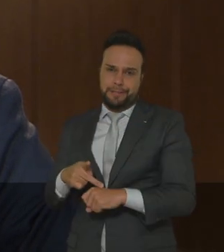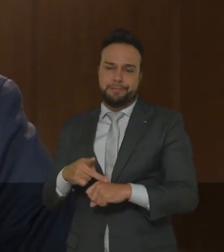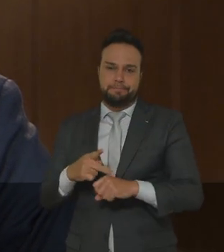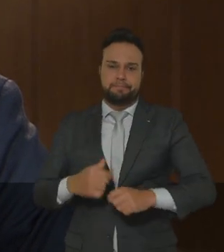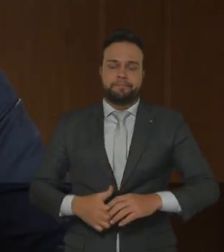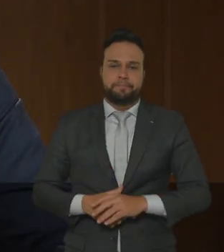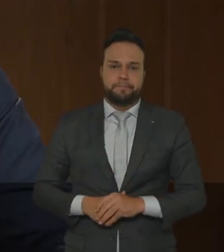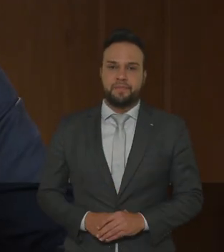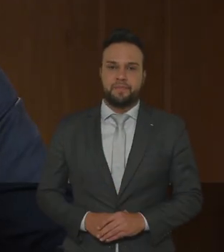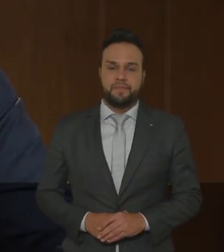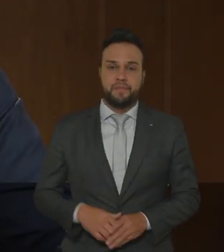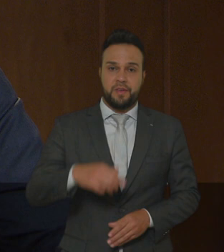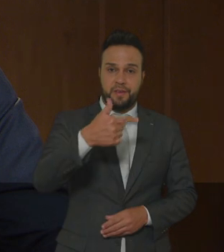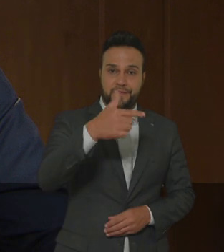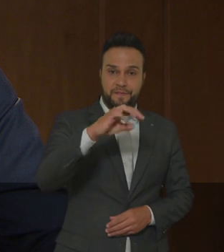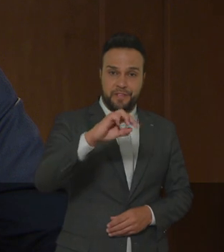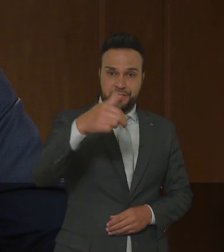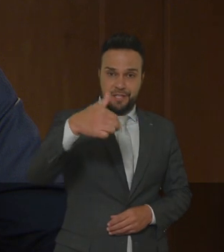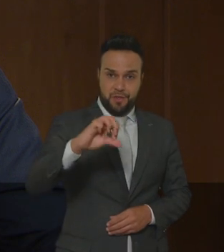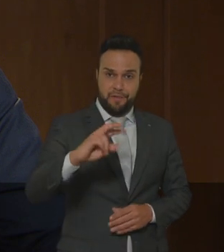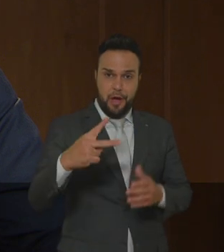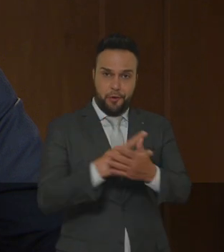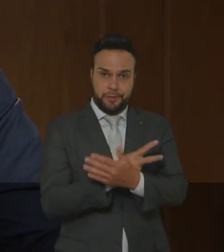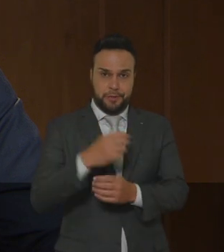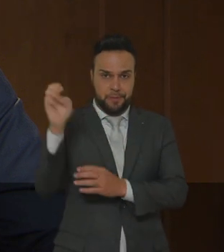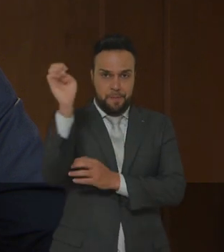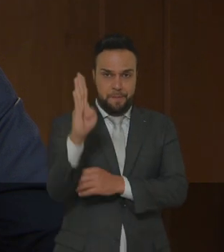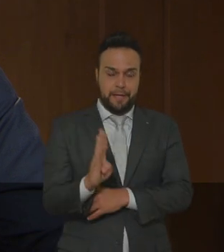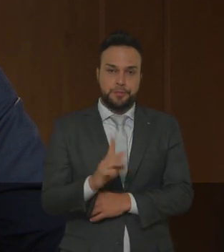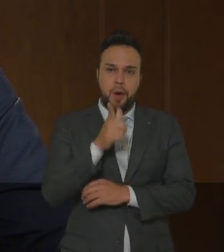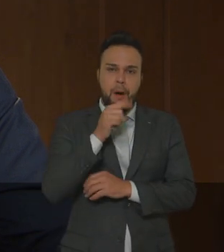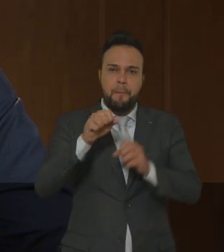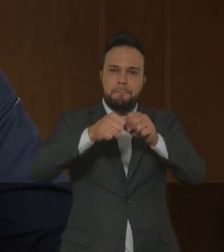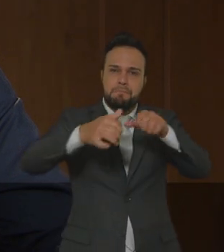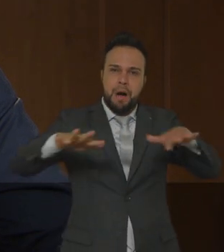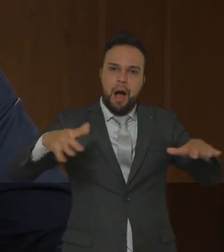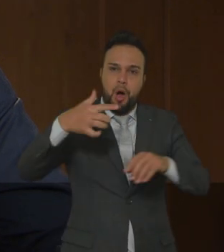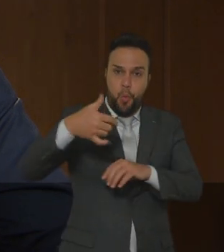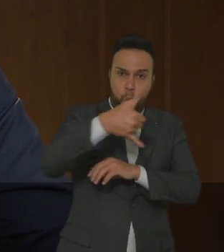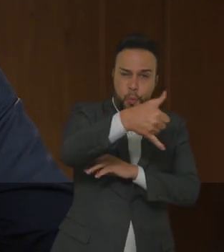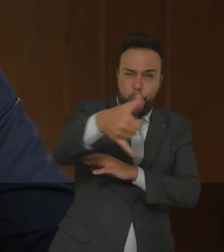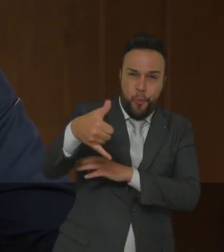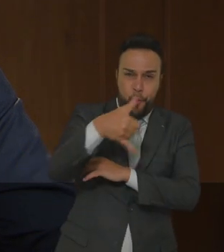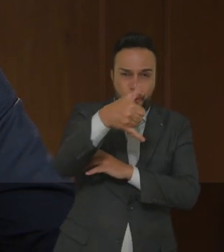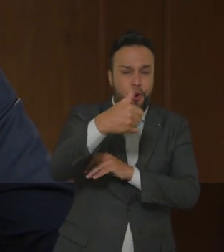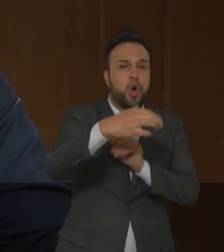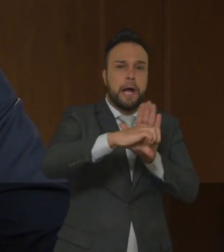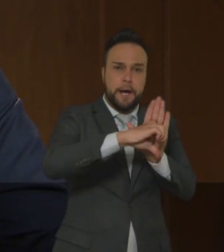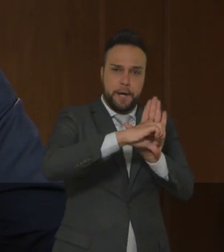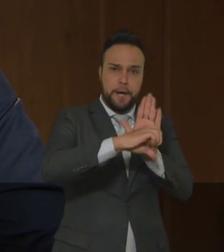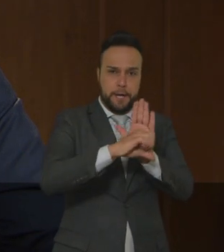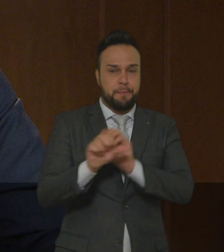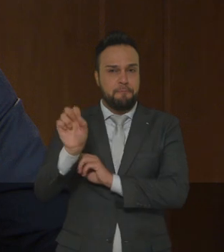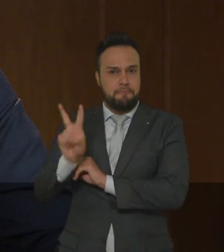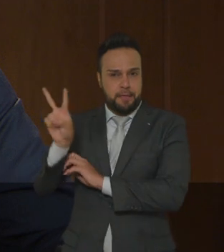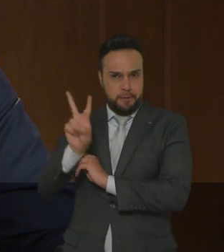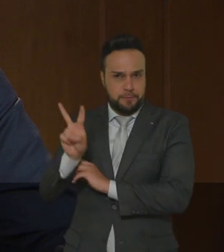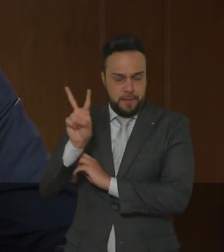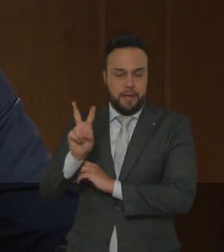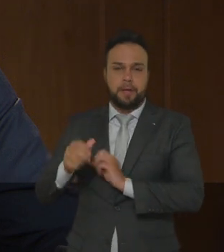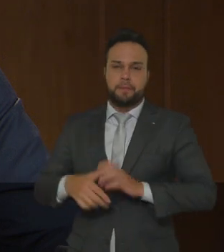pelo protecionismo em 2019 o Brasil foi vítima de um criminoso derramamento de óleo